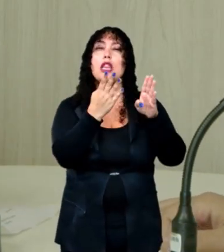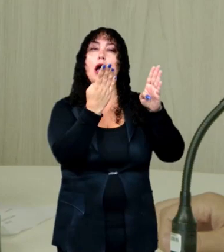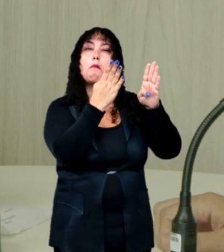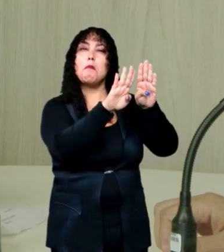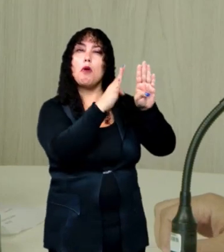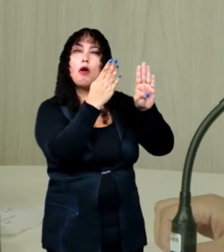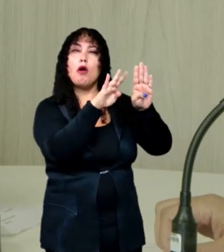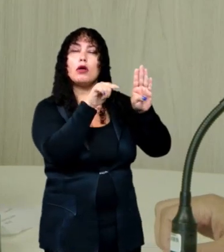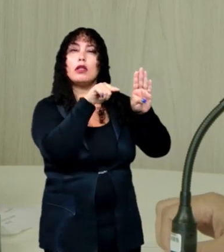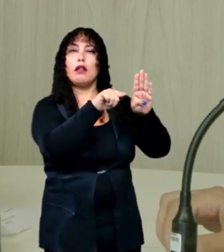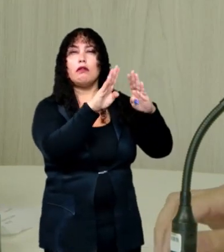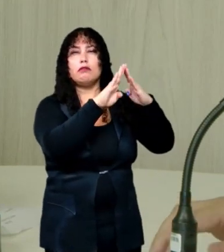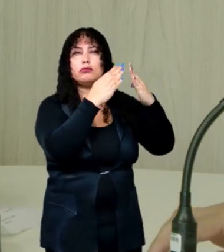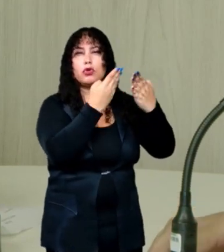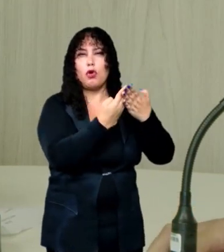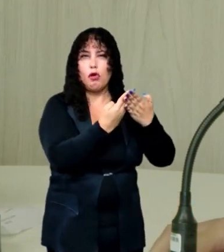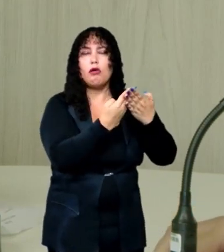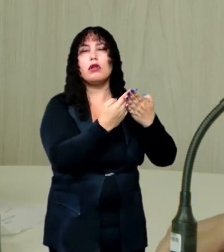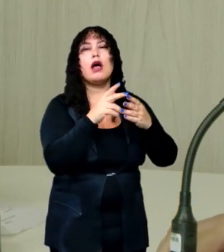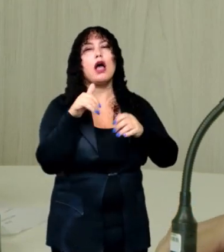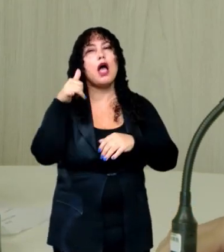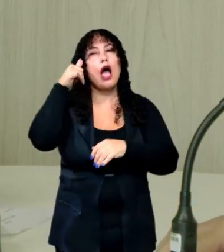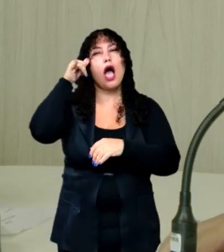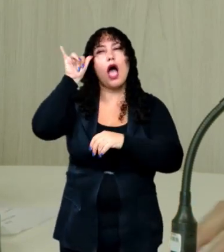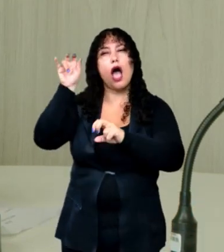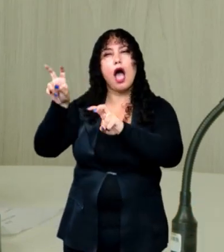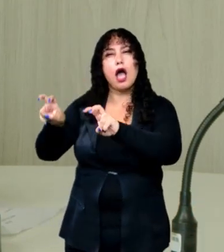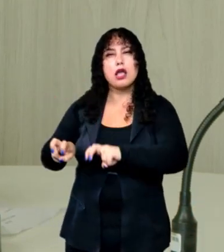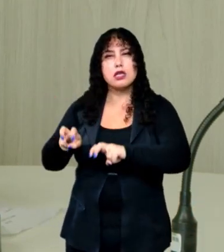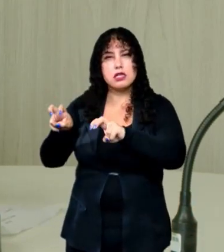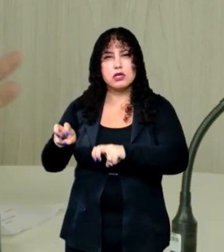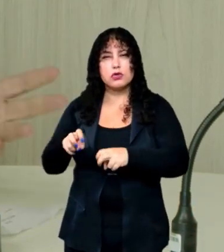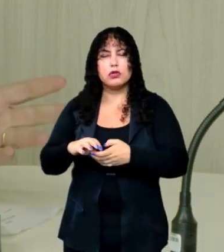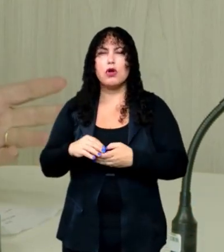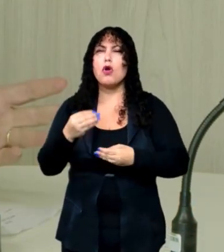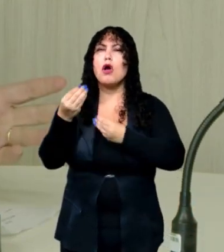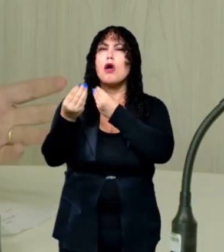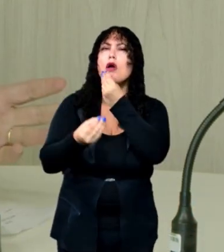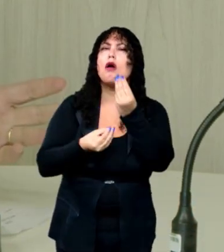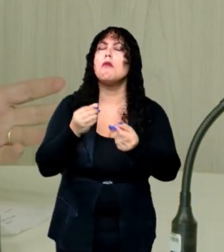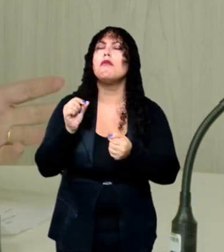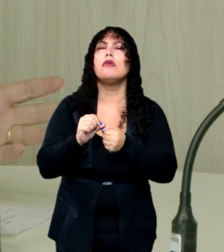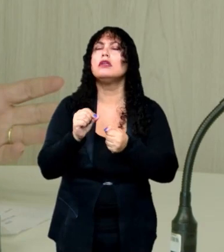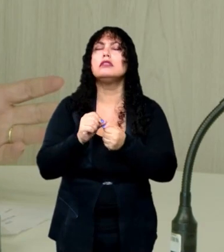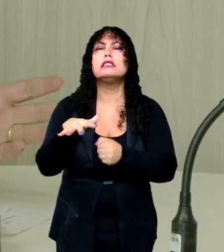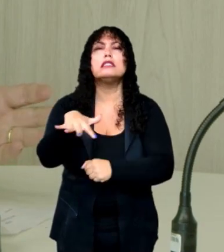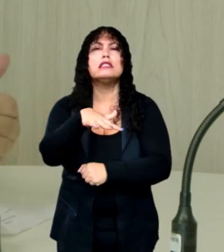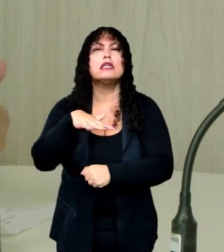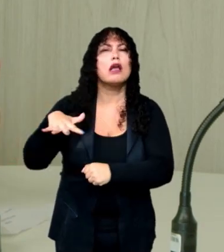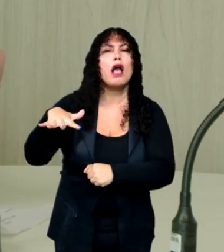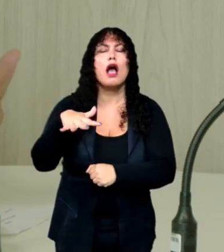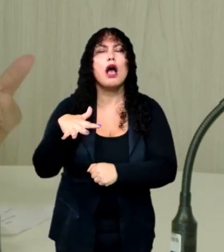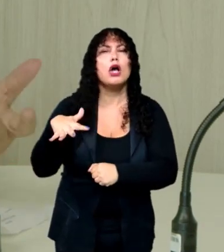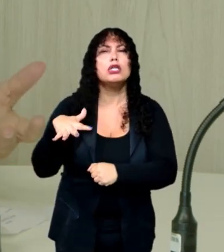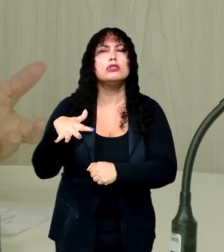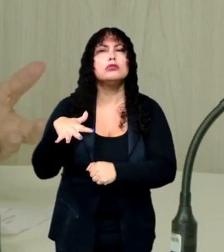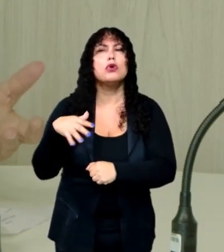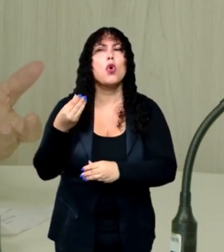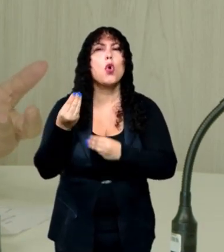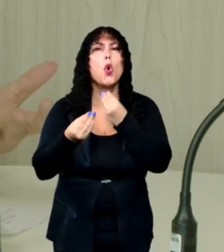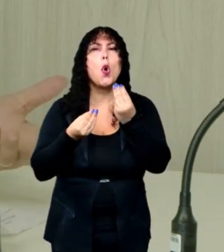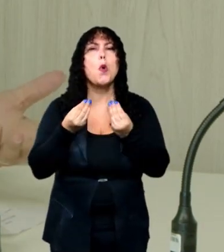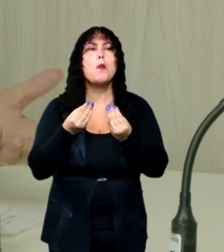do colégio, né? Da escola agrícola. O que fazer nesse caso, né? Quem as pessoas